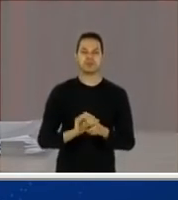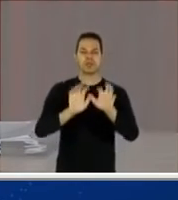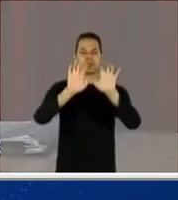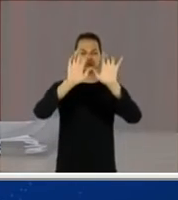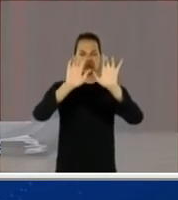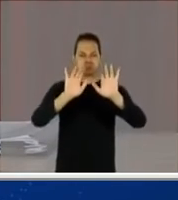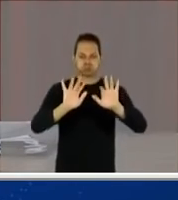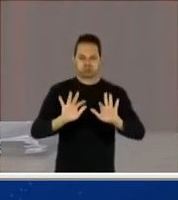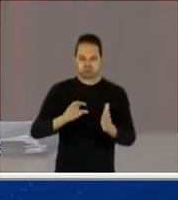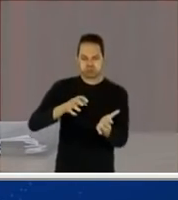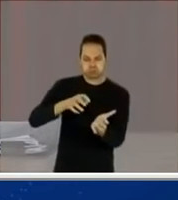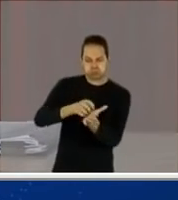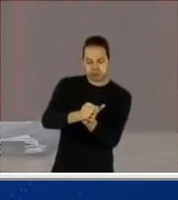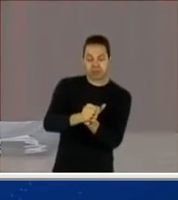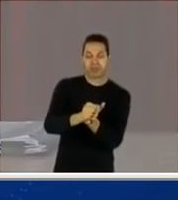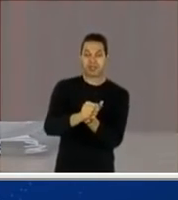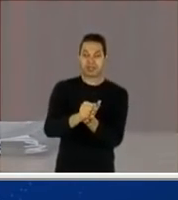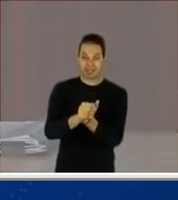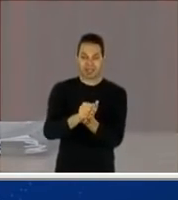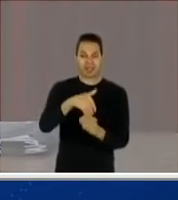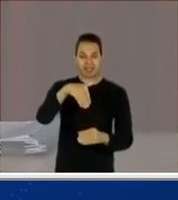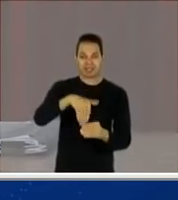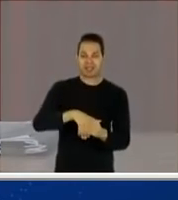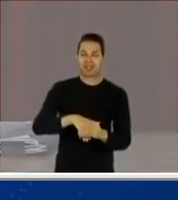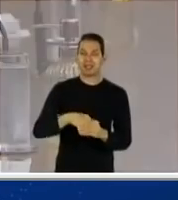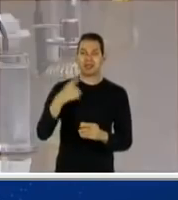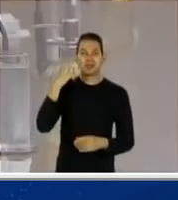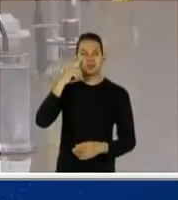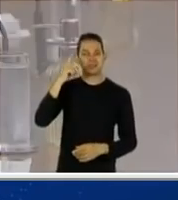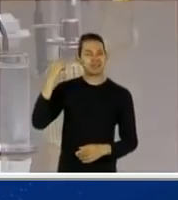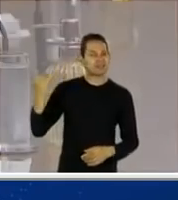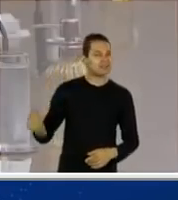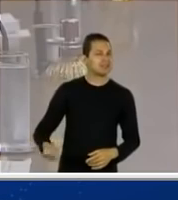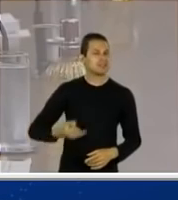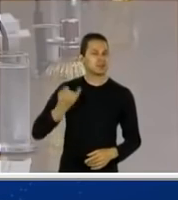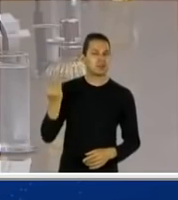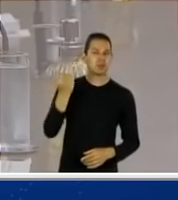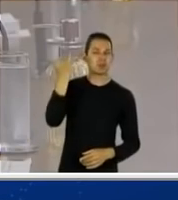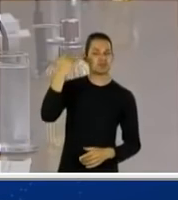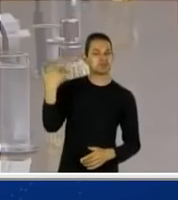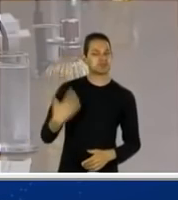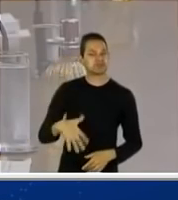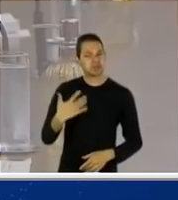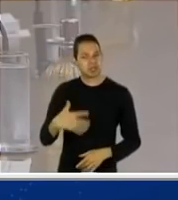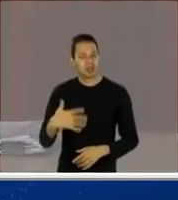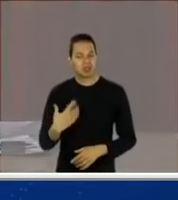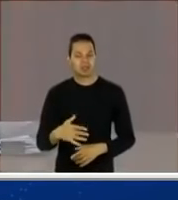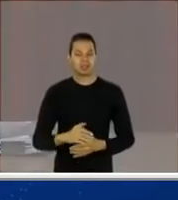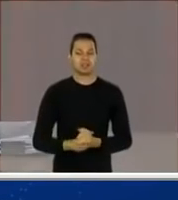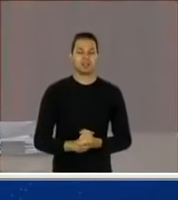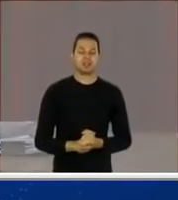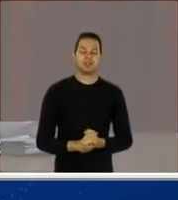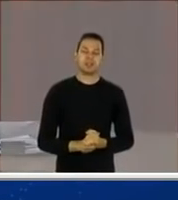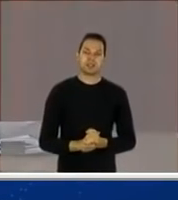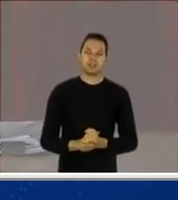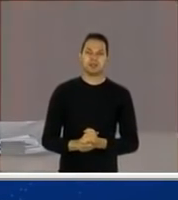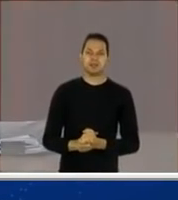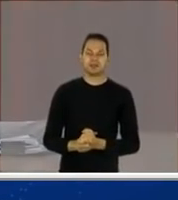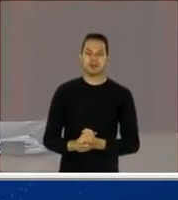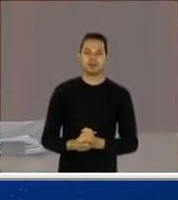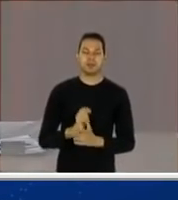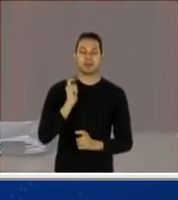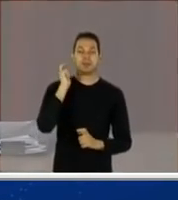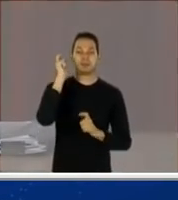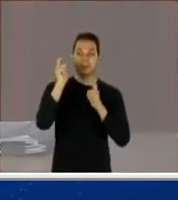voto que pode ser contado publicamente o voto é secreto mas contar o voto tem que ser uma o